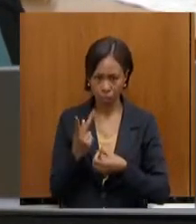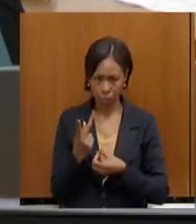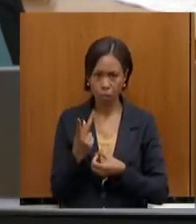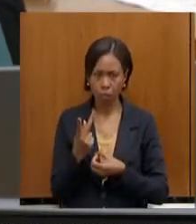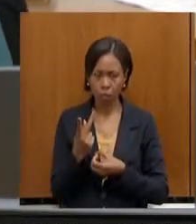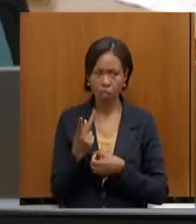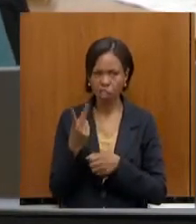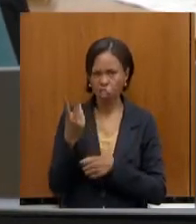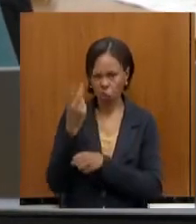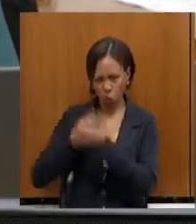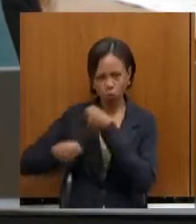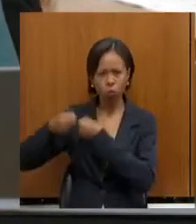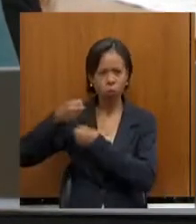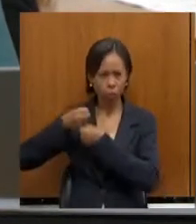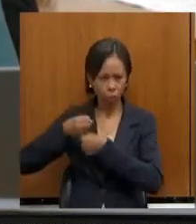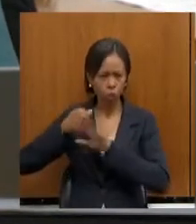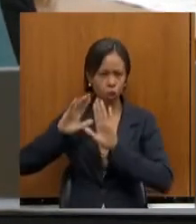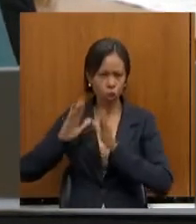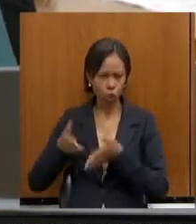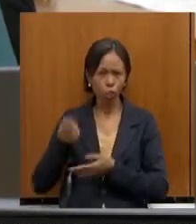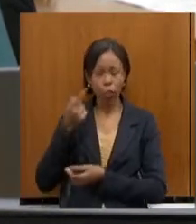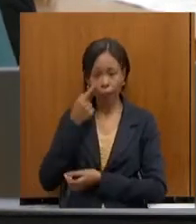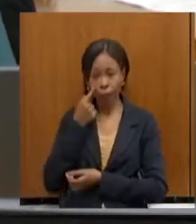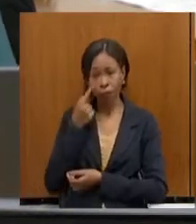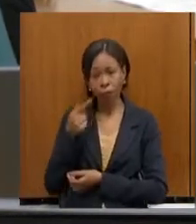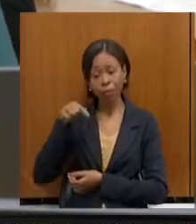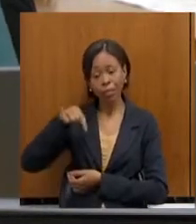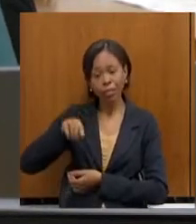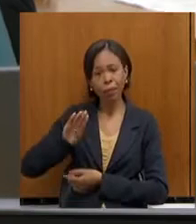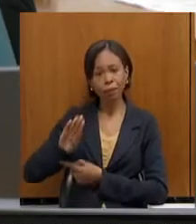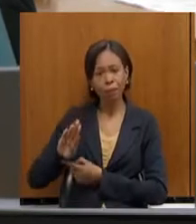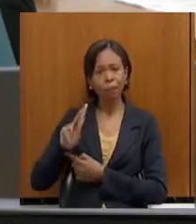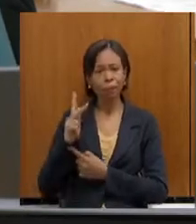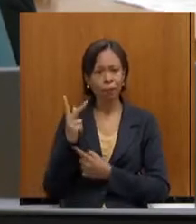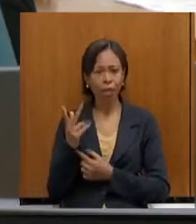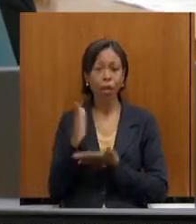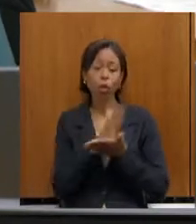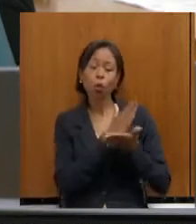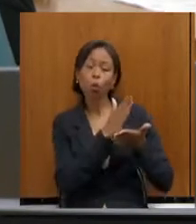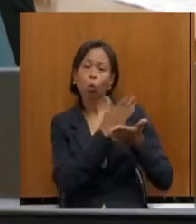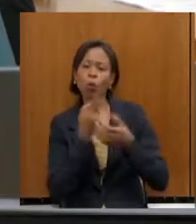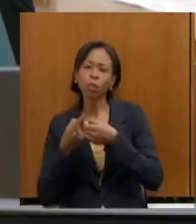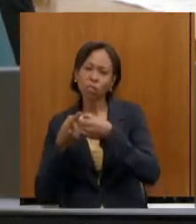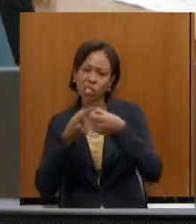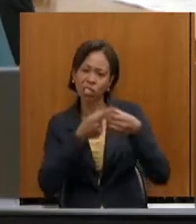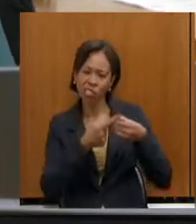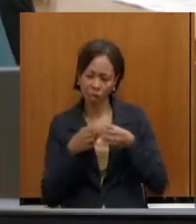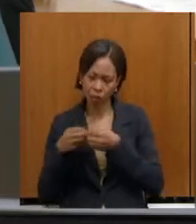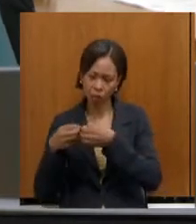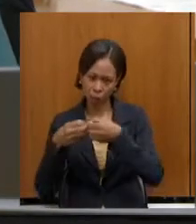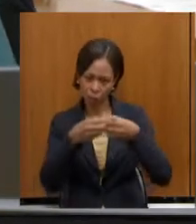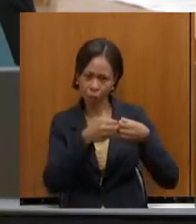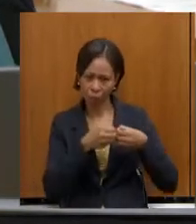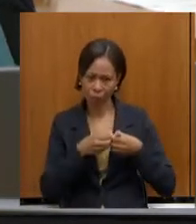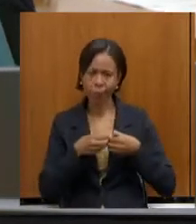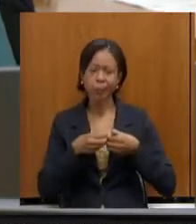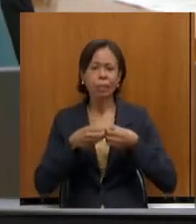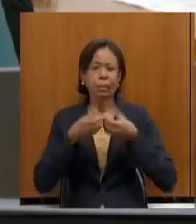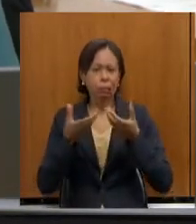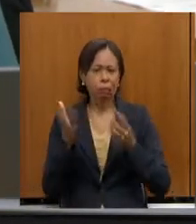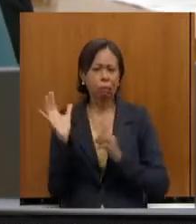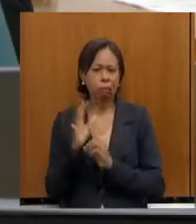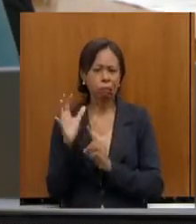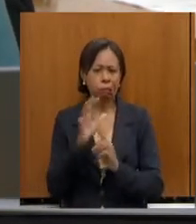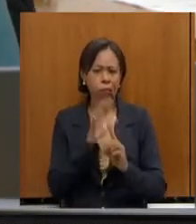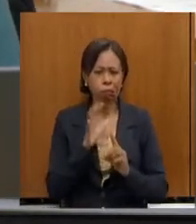dois últimos anos a gente tem visto é Belo Horizonte algumas cidades aqui da região metropolitana muito impactadas